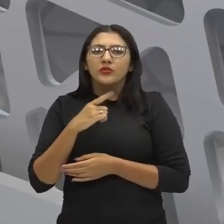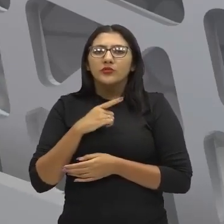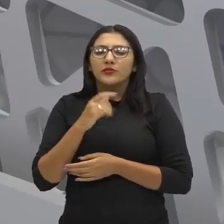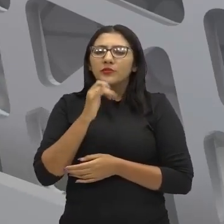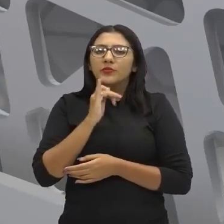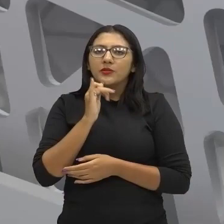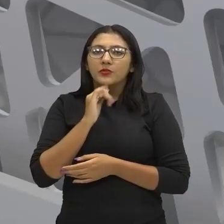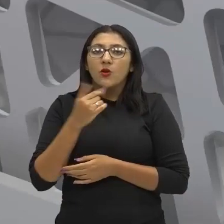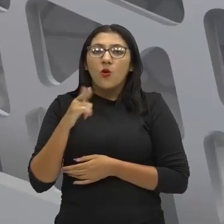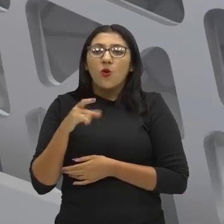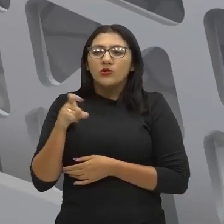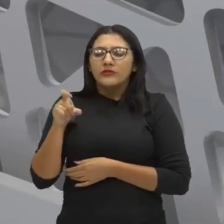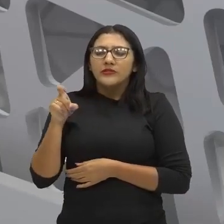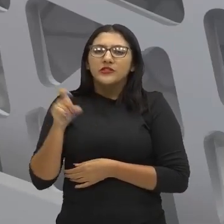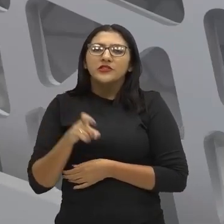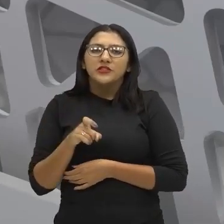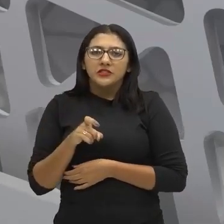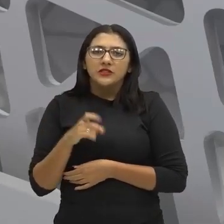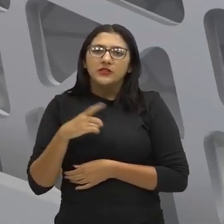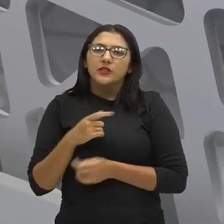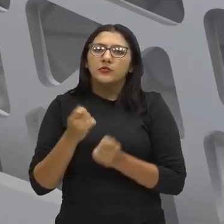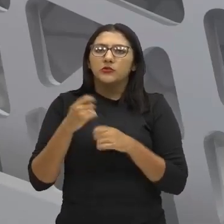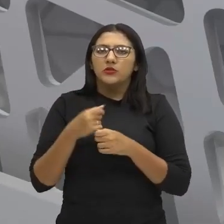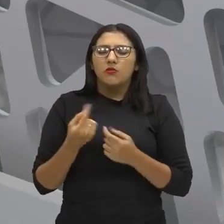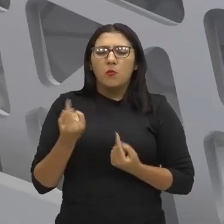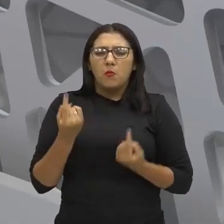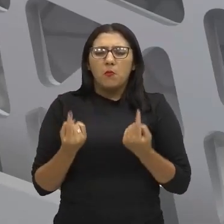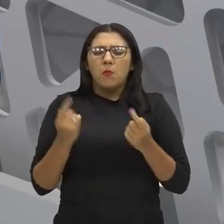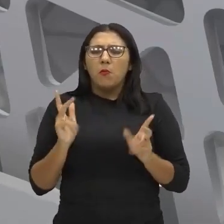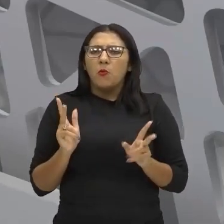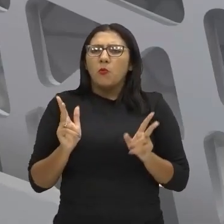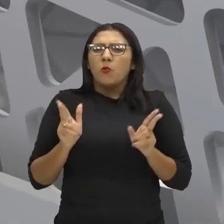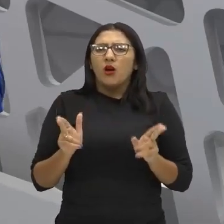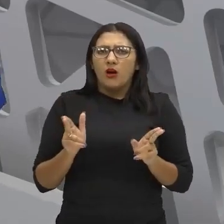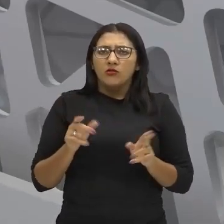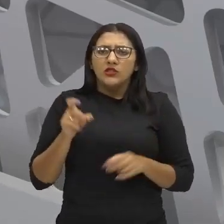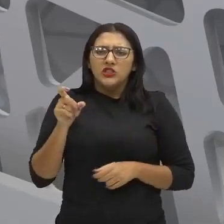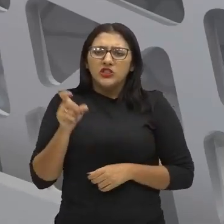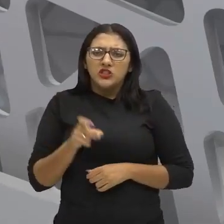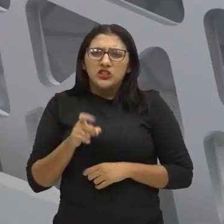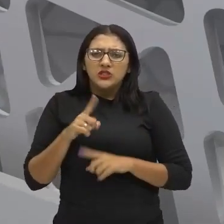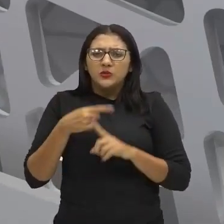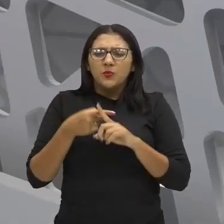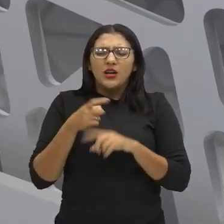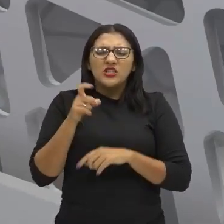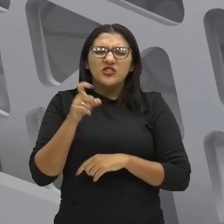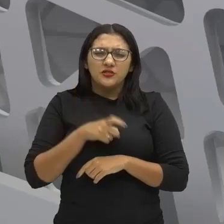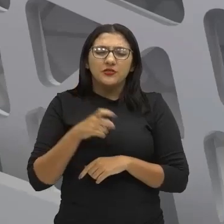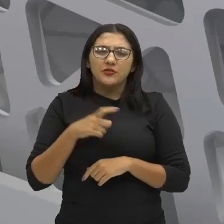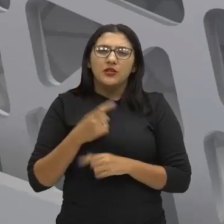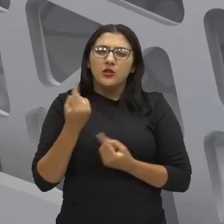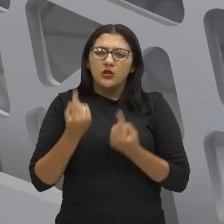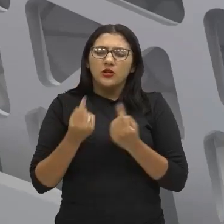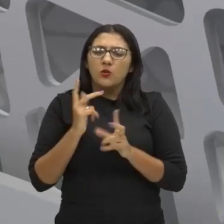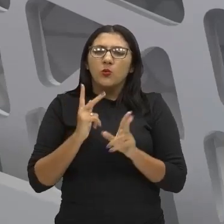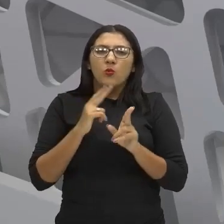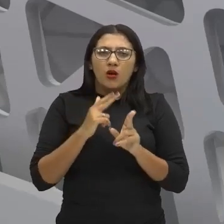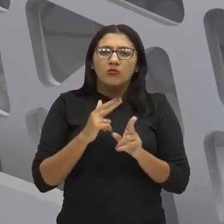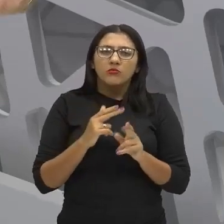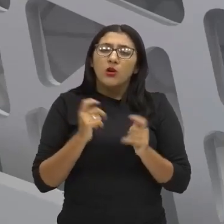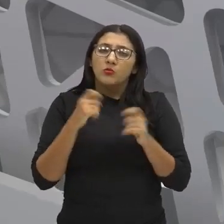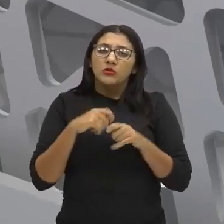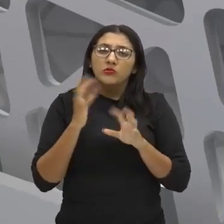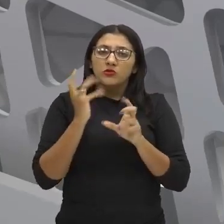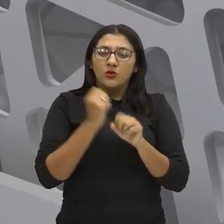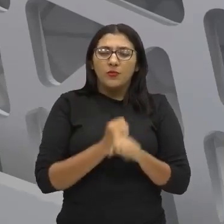outra dimensão no x também vai assumir, que pode ser a mesma, né? Porque já é x é igual a x, e aí nós substituiríamos e aí calcularíamos,